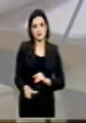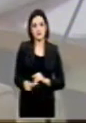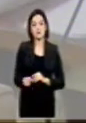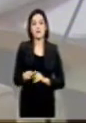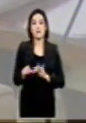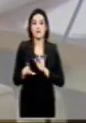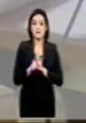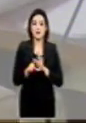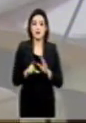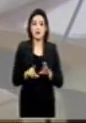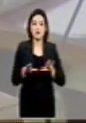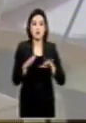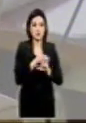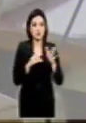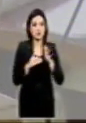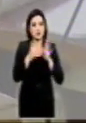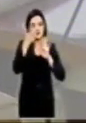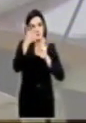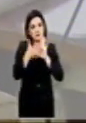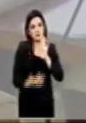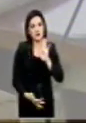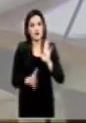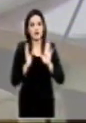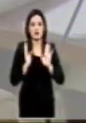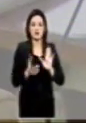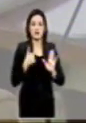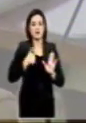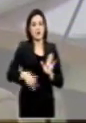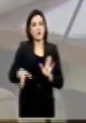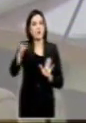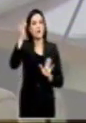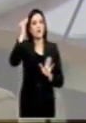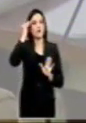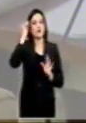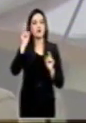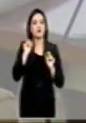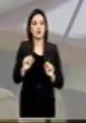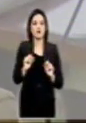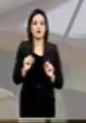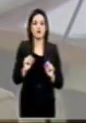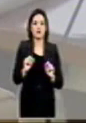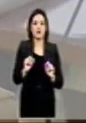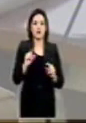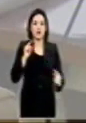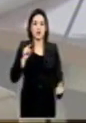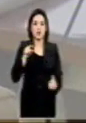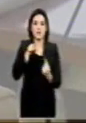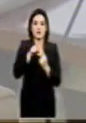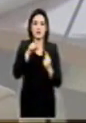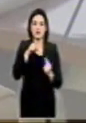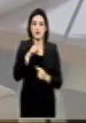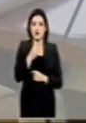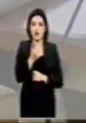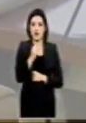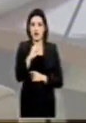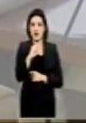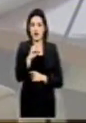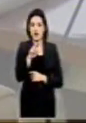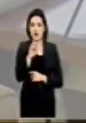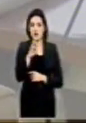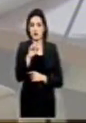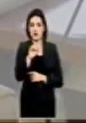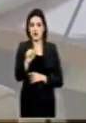Feitas essas considerações, entendo que a pretensão formulada na cautelar pelo Ministério Público é merecedora